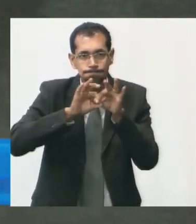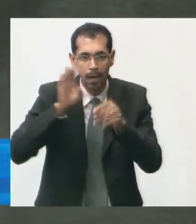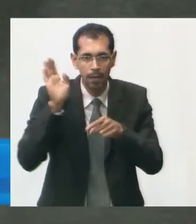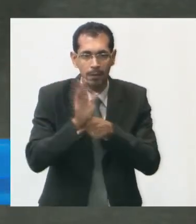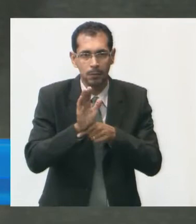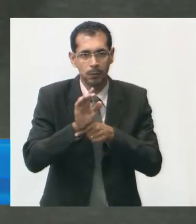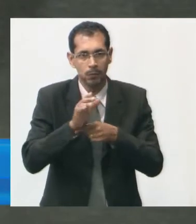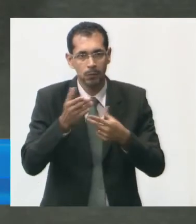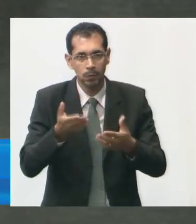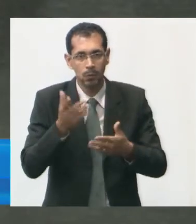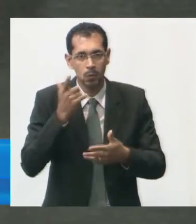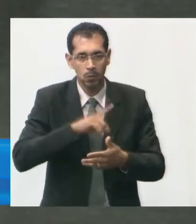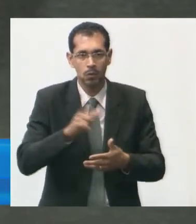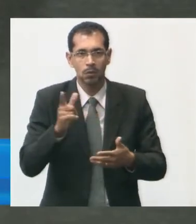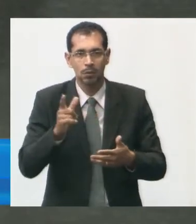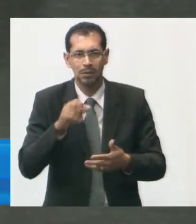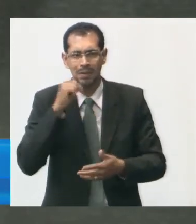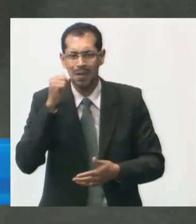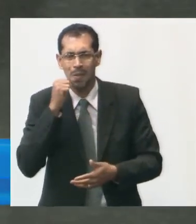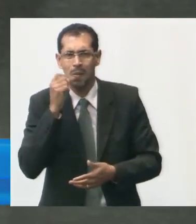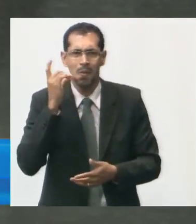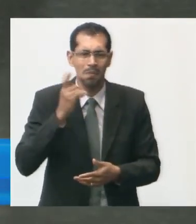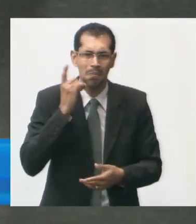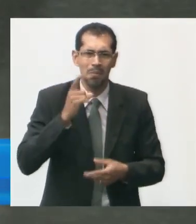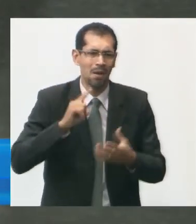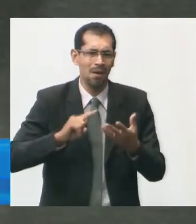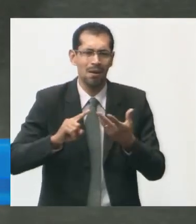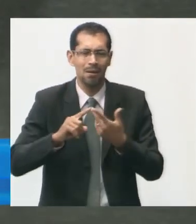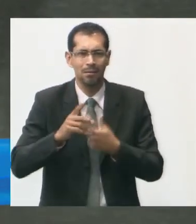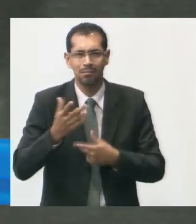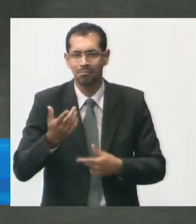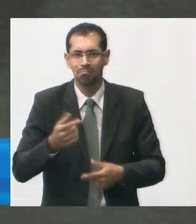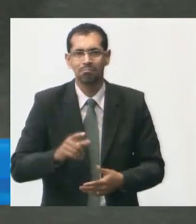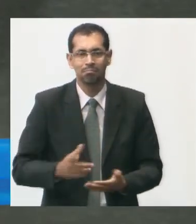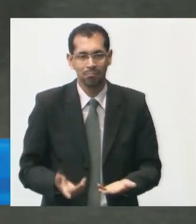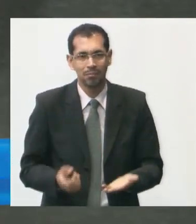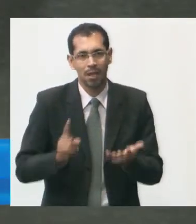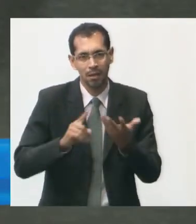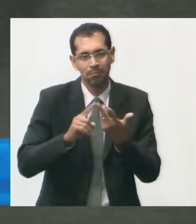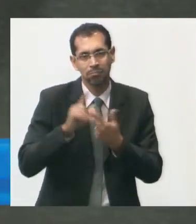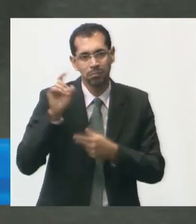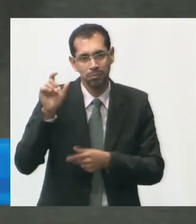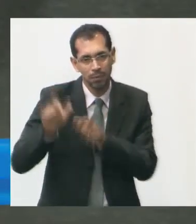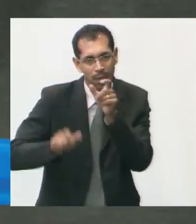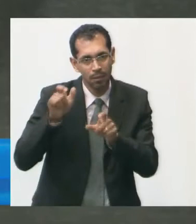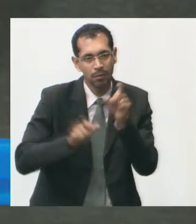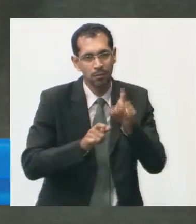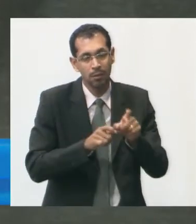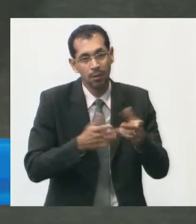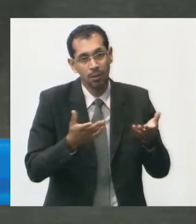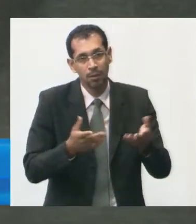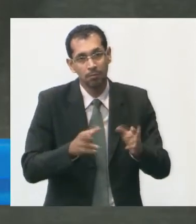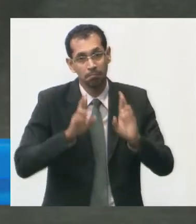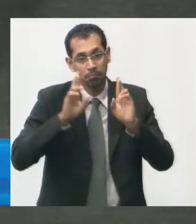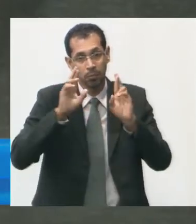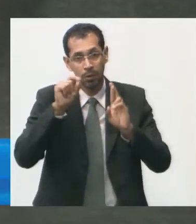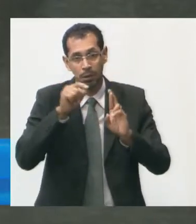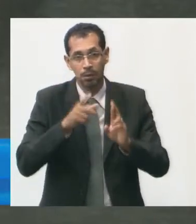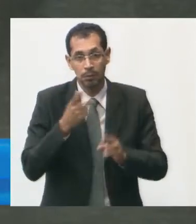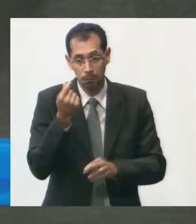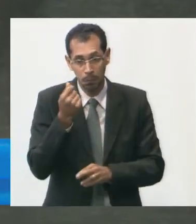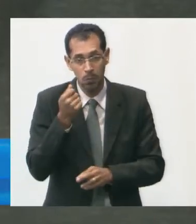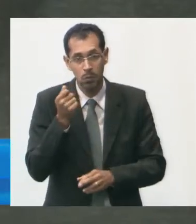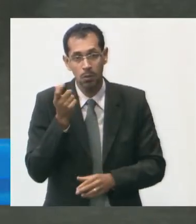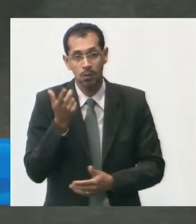a todos. E a gente aguarda que realmente esse dinheiro ele venha a ser revertido em benefício para, para as comunidades,